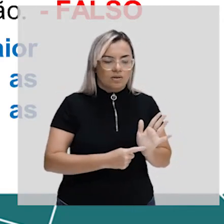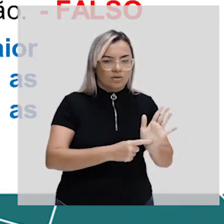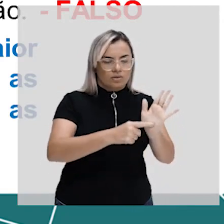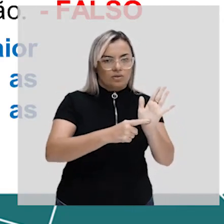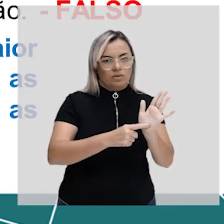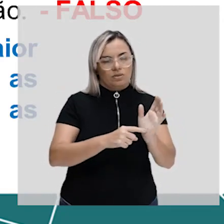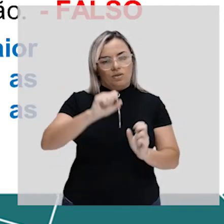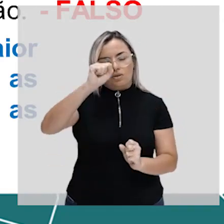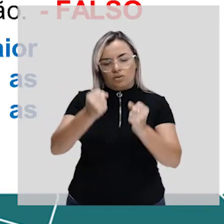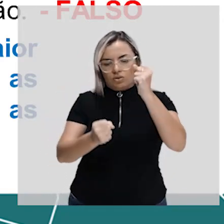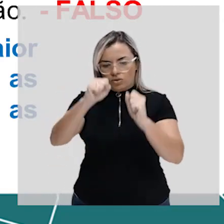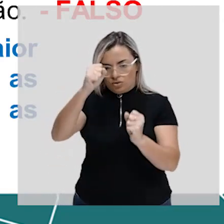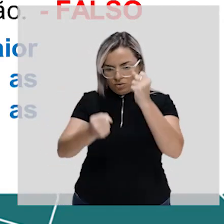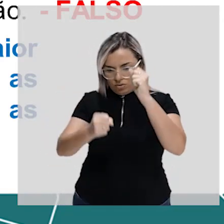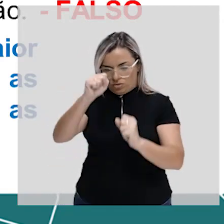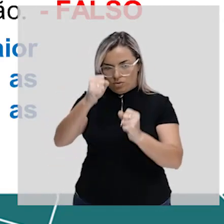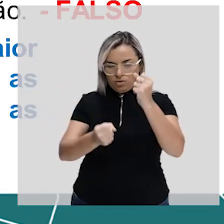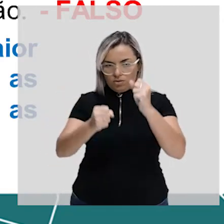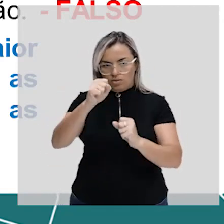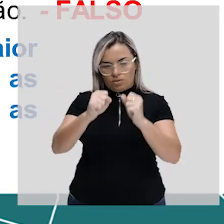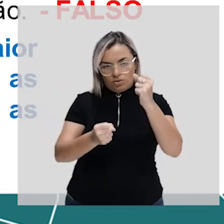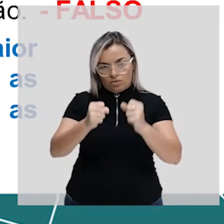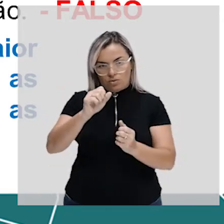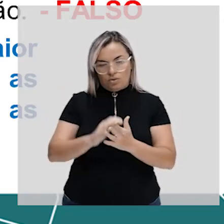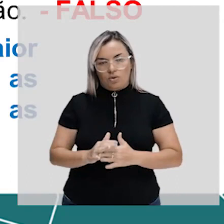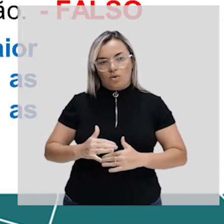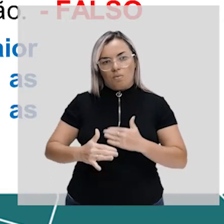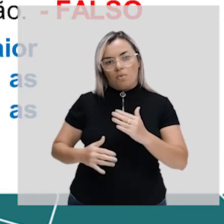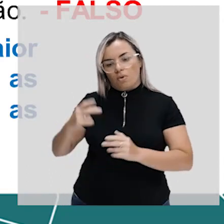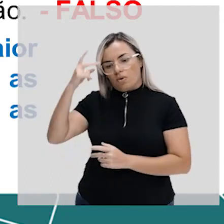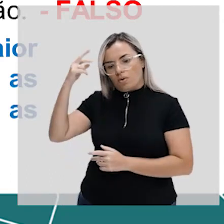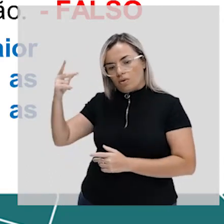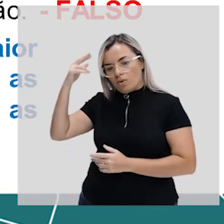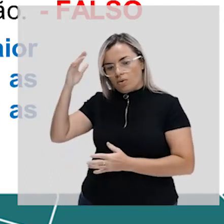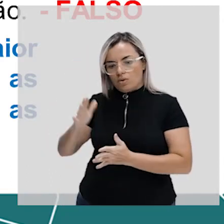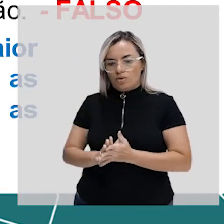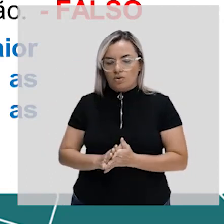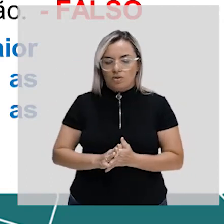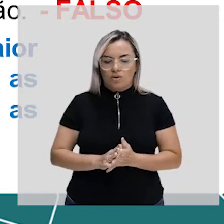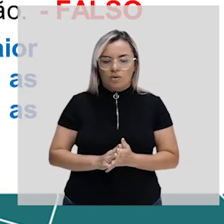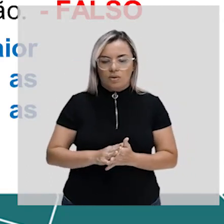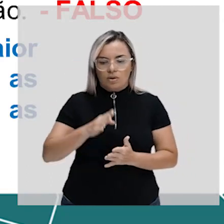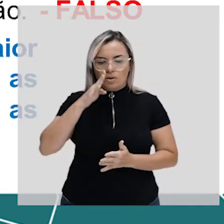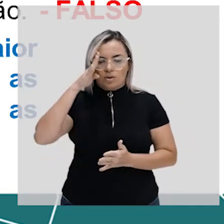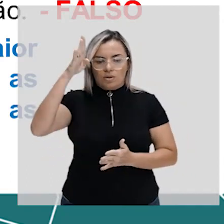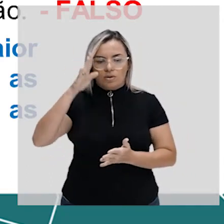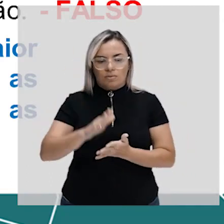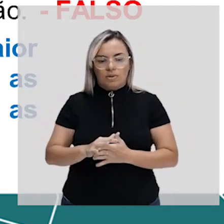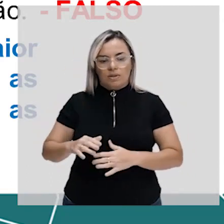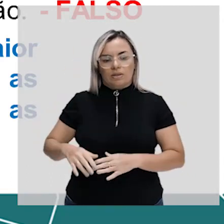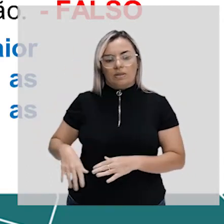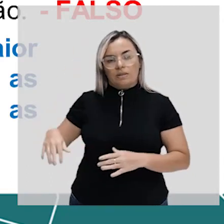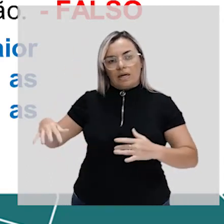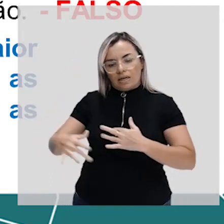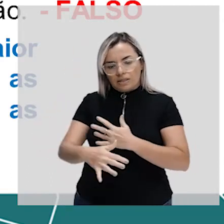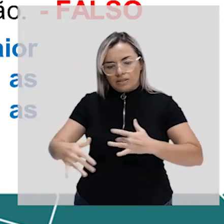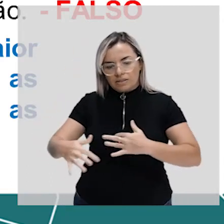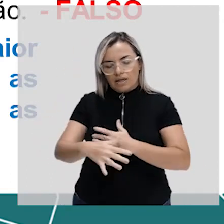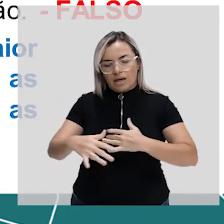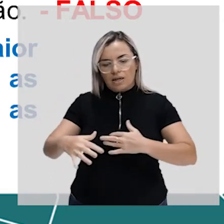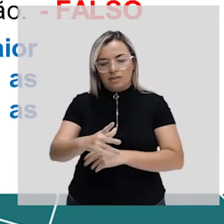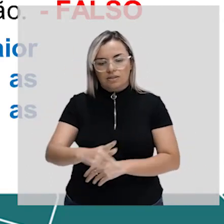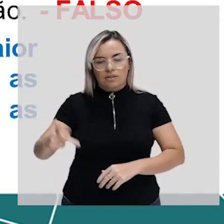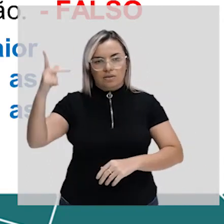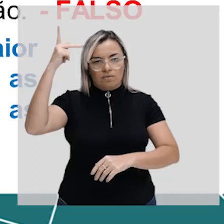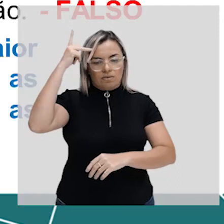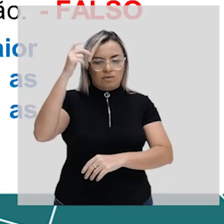índice de industrialização, processo histórico, né, com destaque para as cidades de São Paulo e Rio de Janeiro, né, são os corações